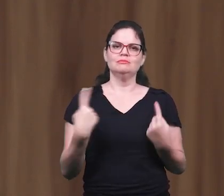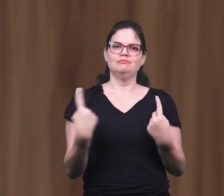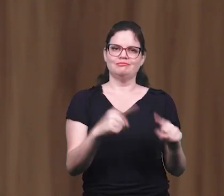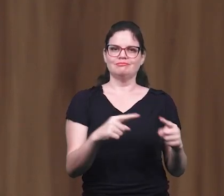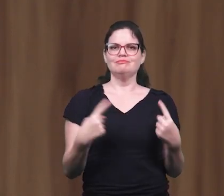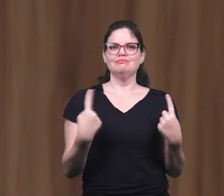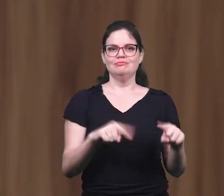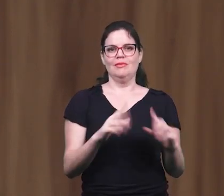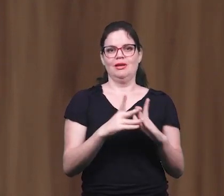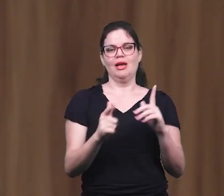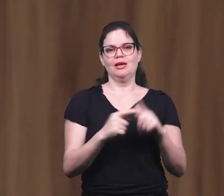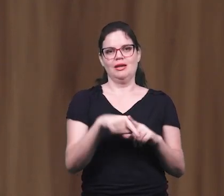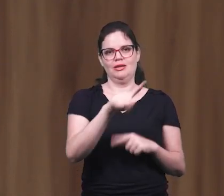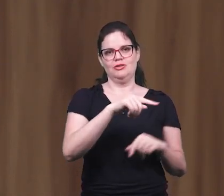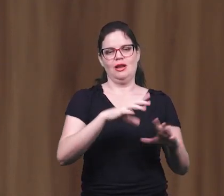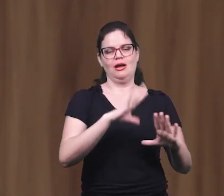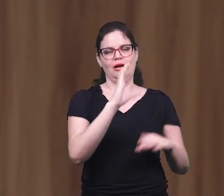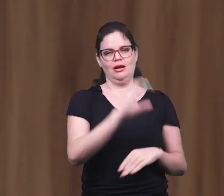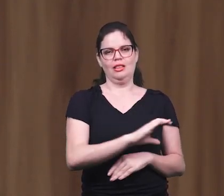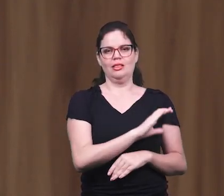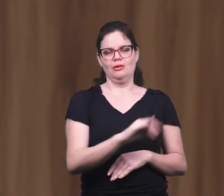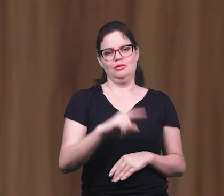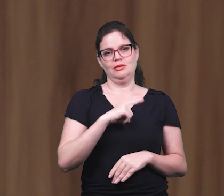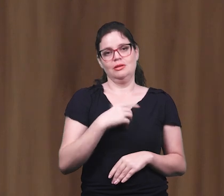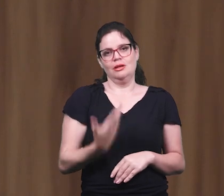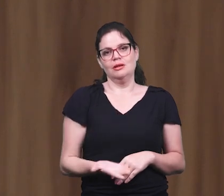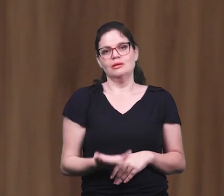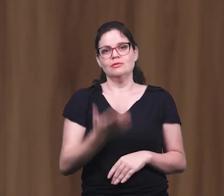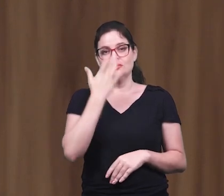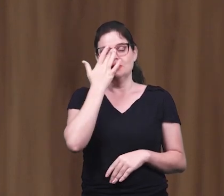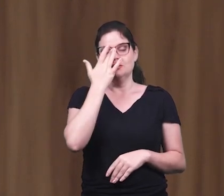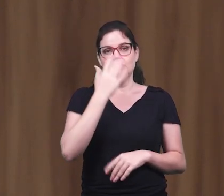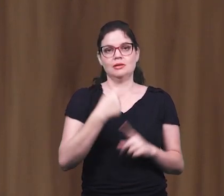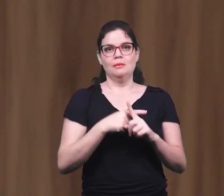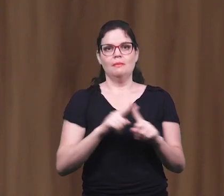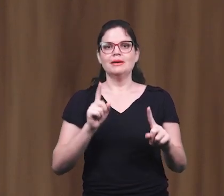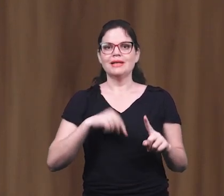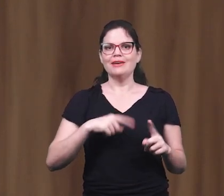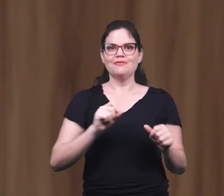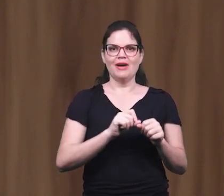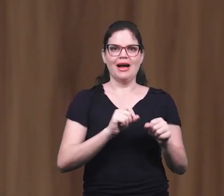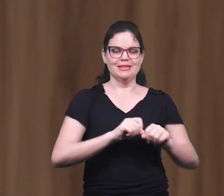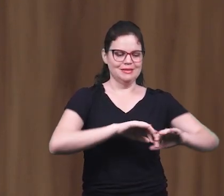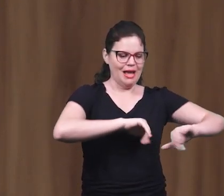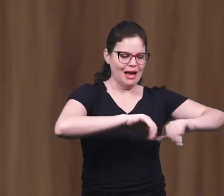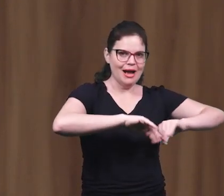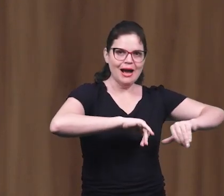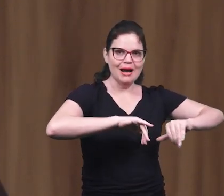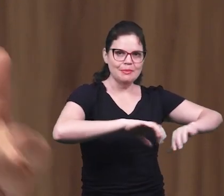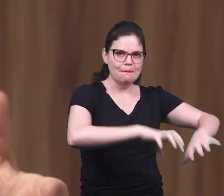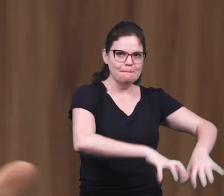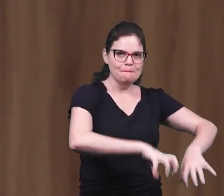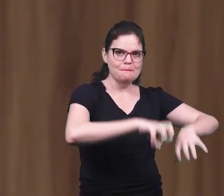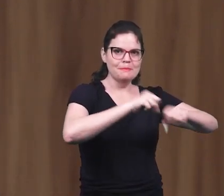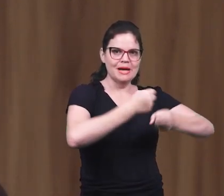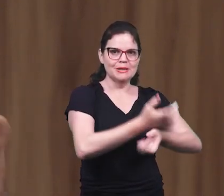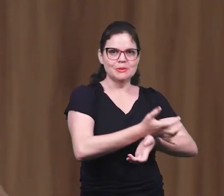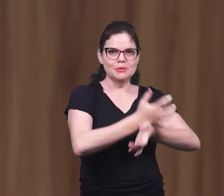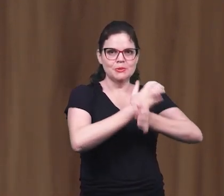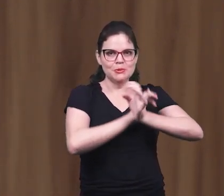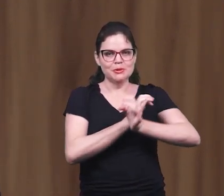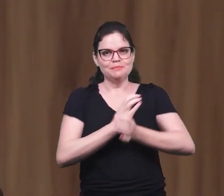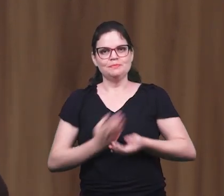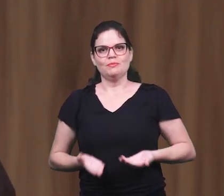igreja romana, isso permaneceu para sempre. E aí os seus ossos são tirados, são exumados, ele é queimado e as